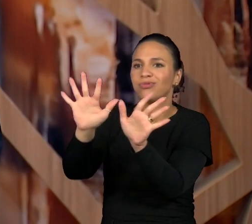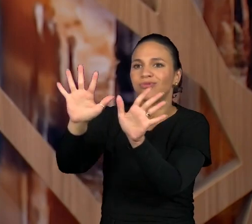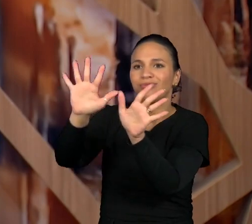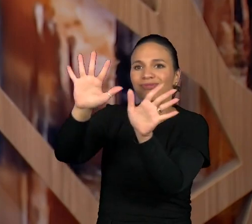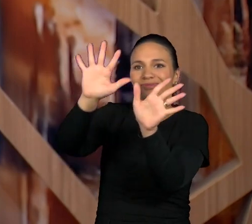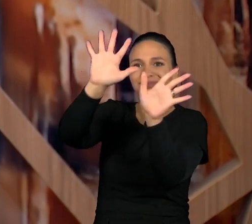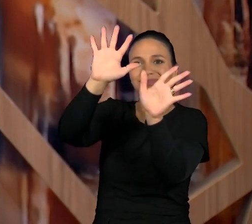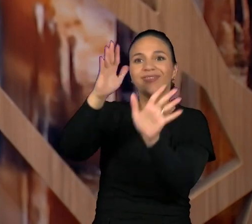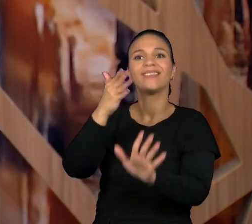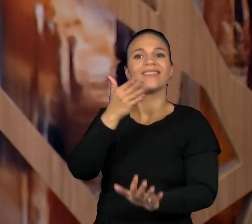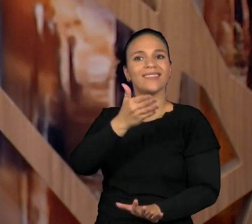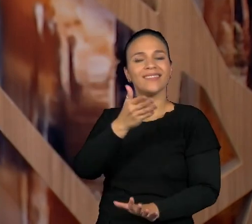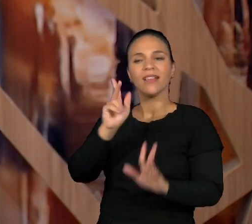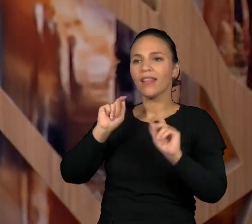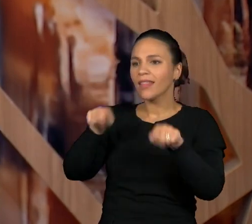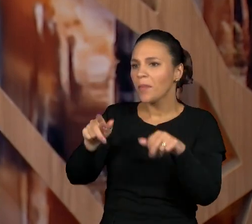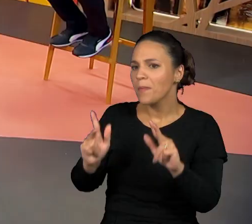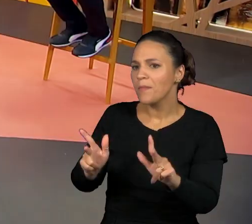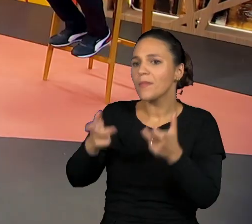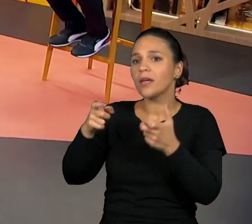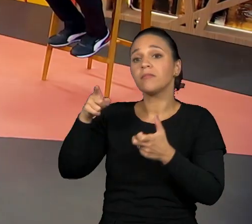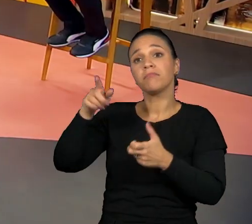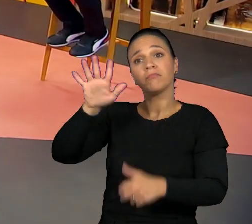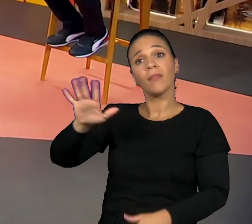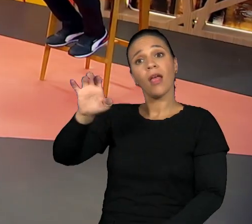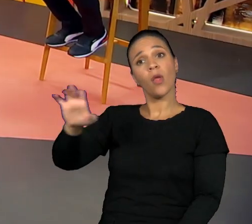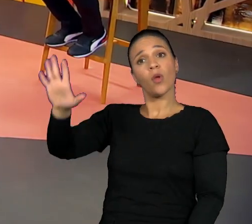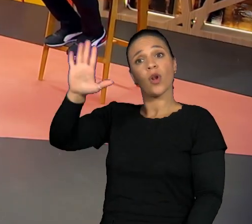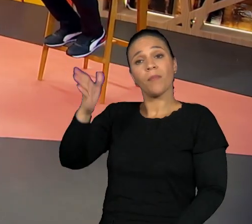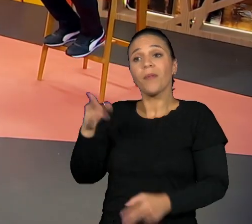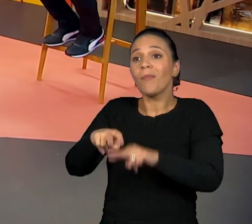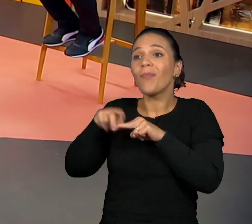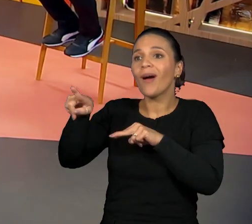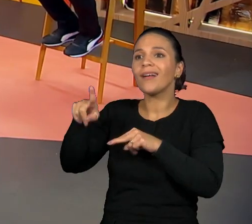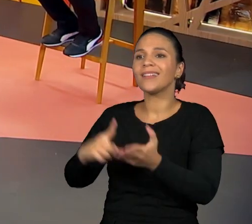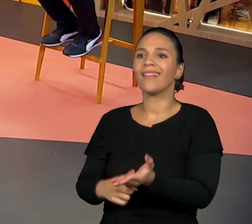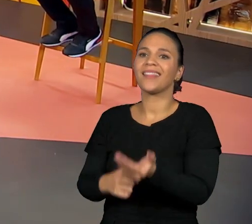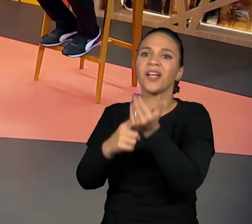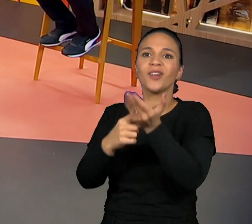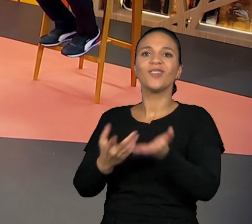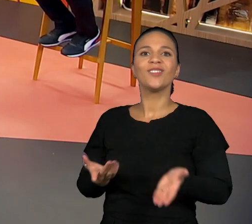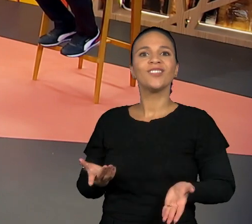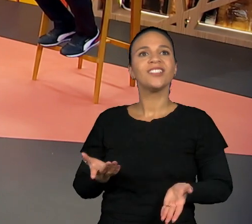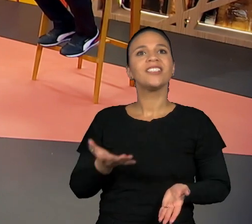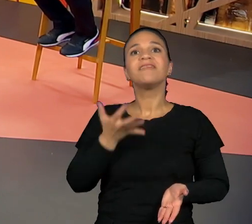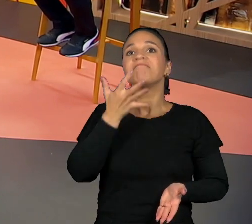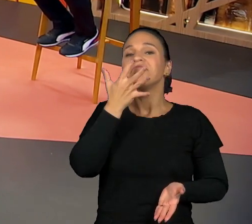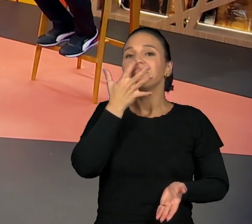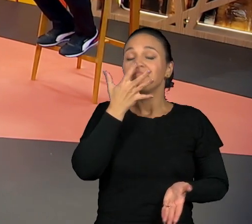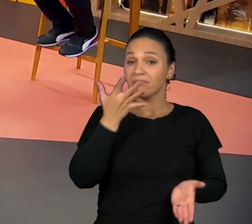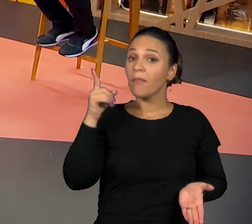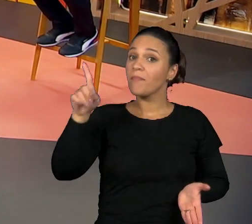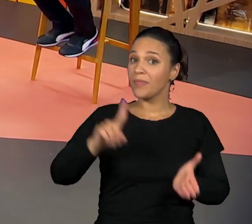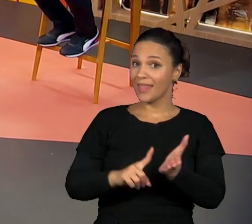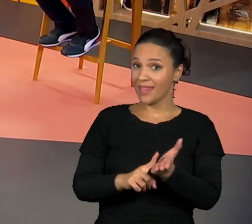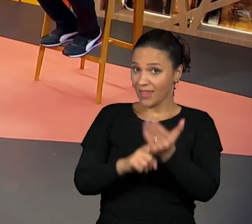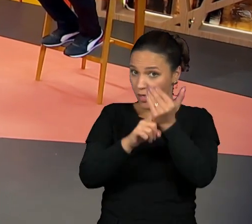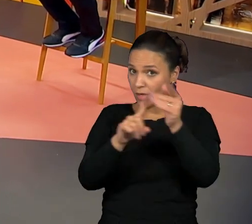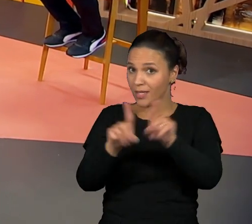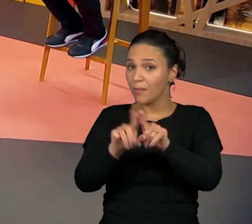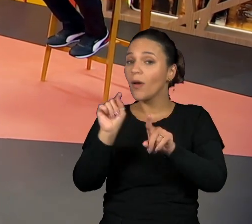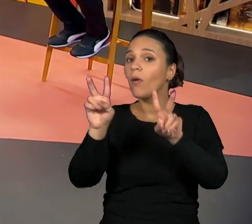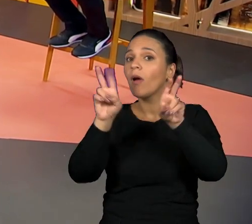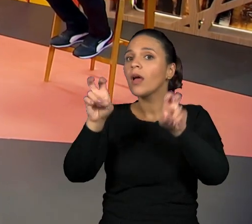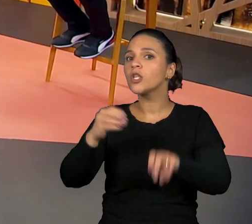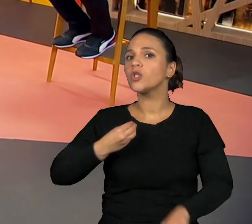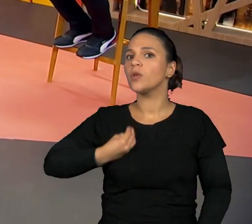atuando nesse universo da tecnologia. Maravilhoso. Às vezes são tecnologias de sobrevivência, né? Sim.